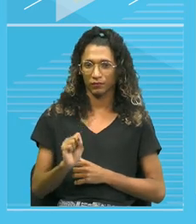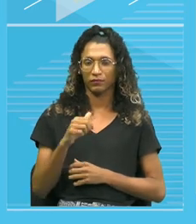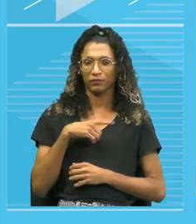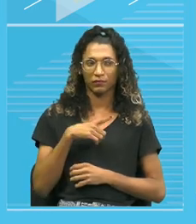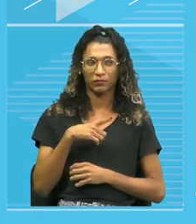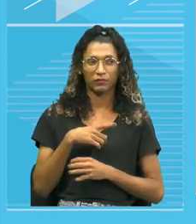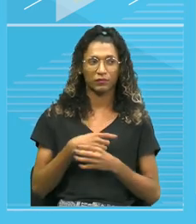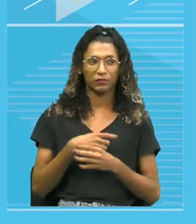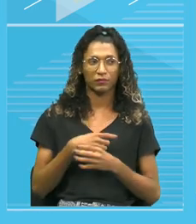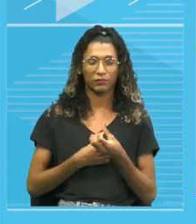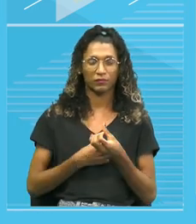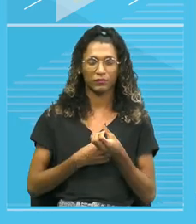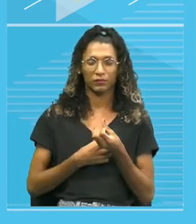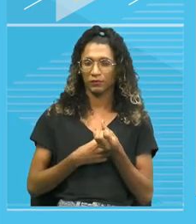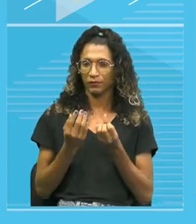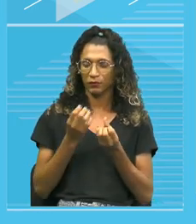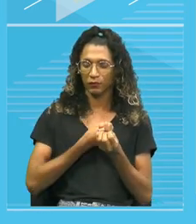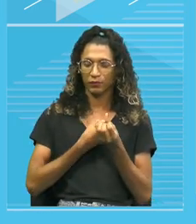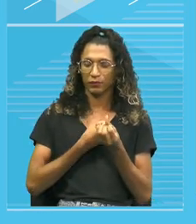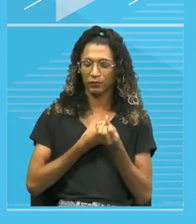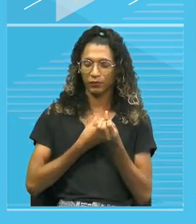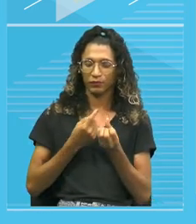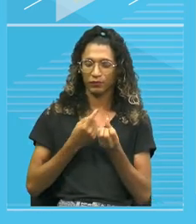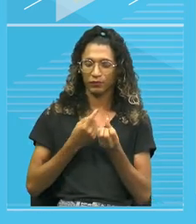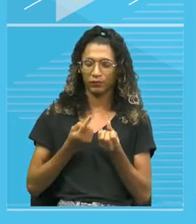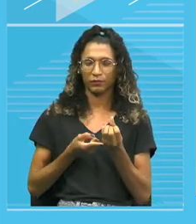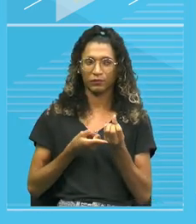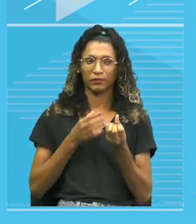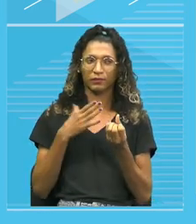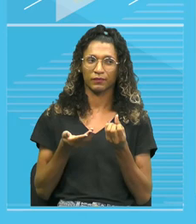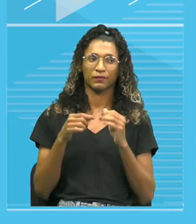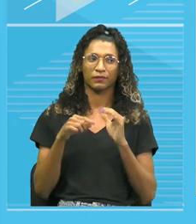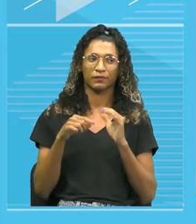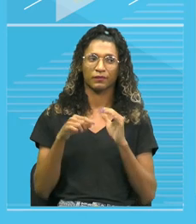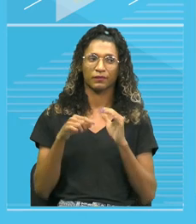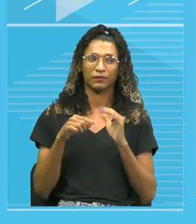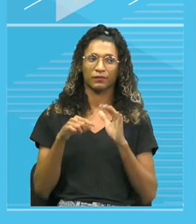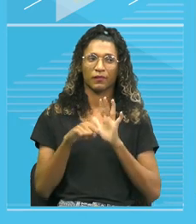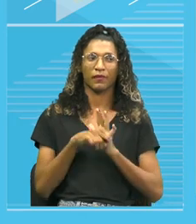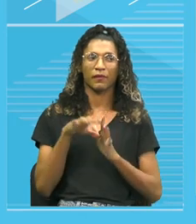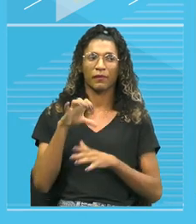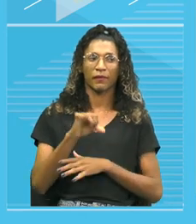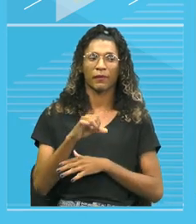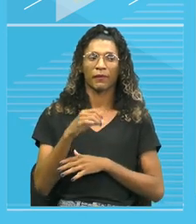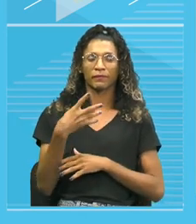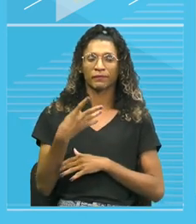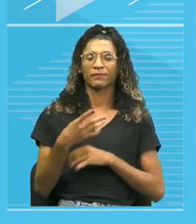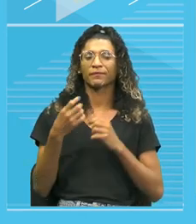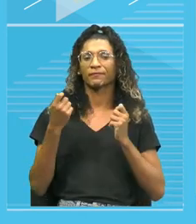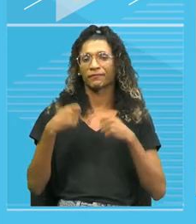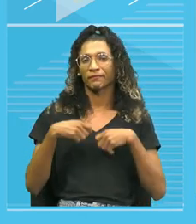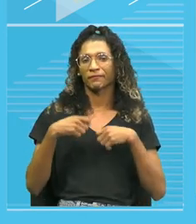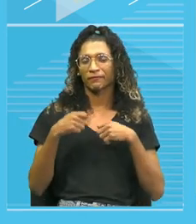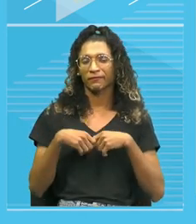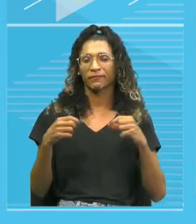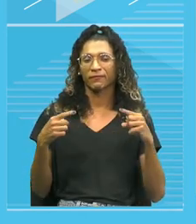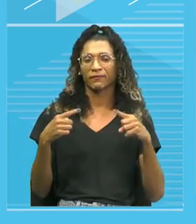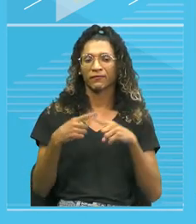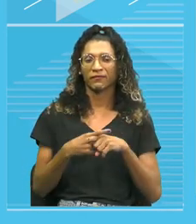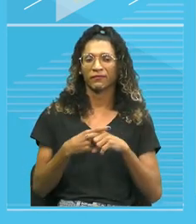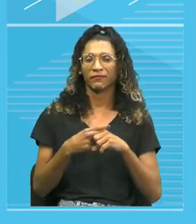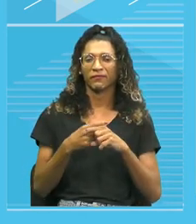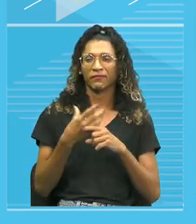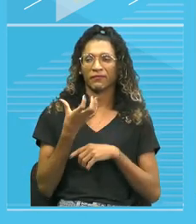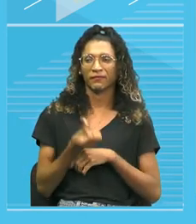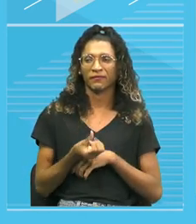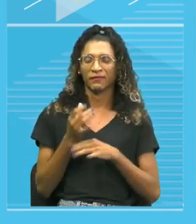6 na frente dele então como o gás carbônico é menos 94 vamos ter que multiplicar esse valor por 6 que